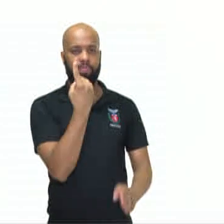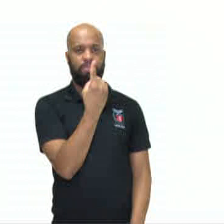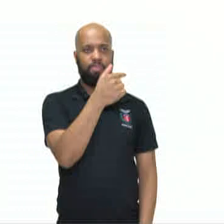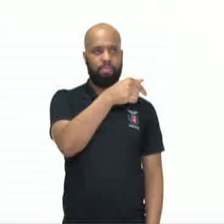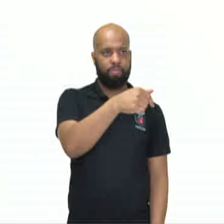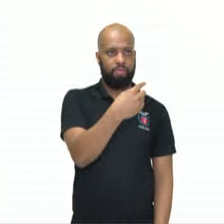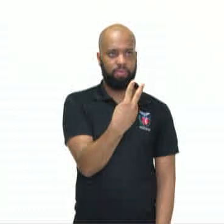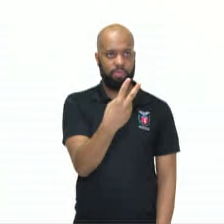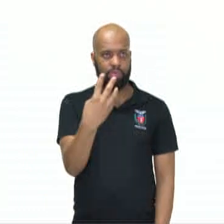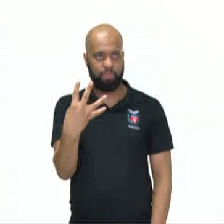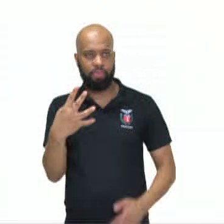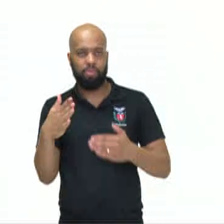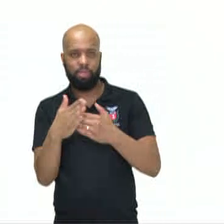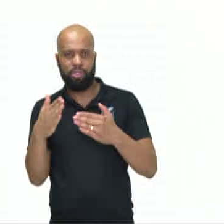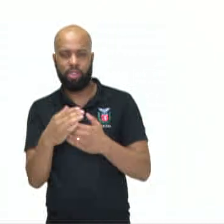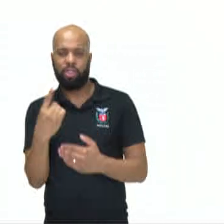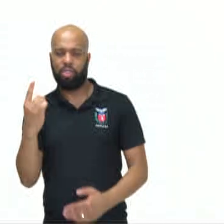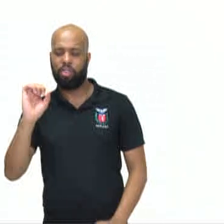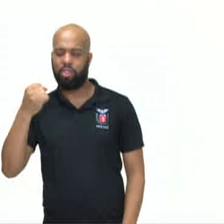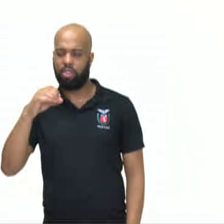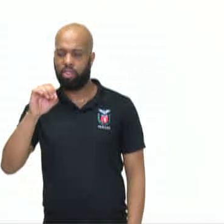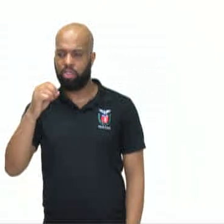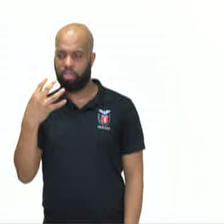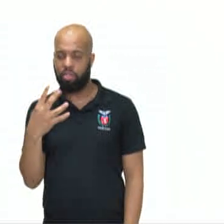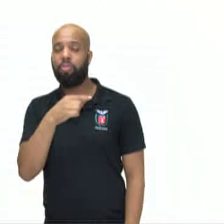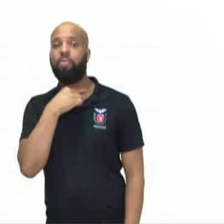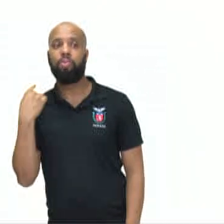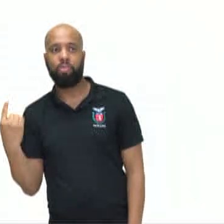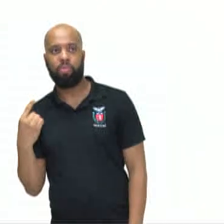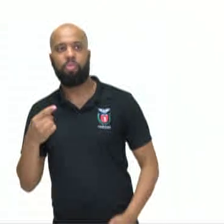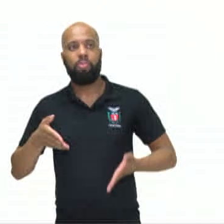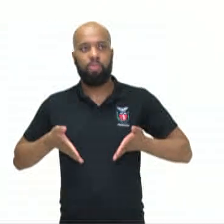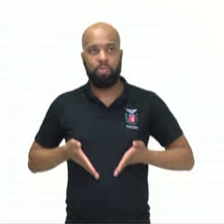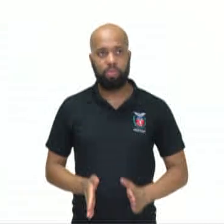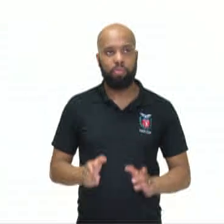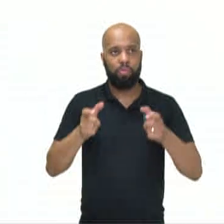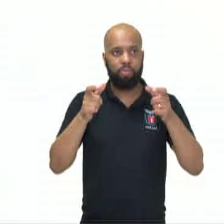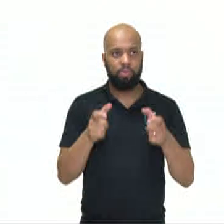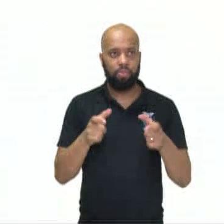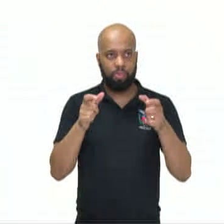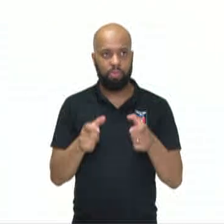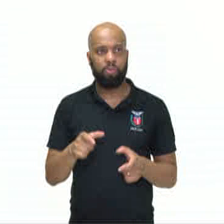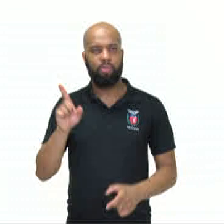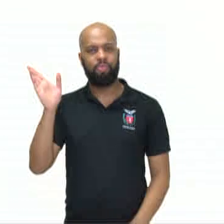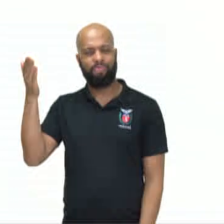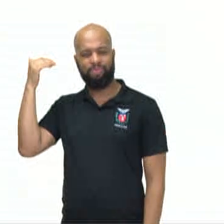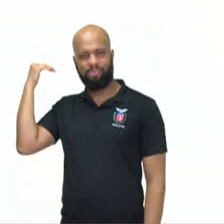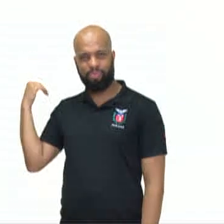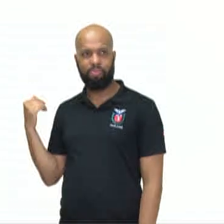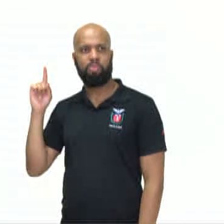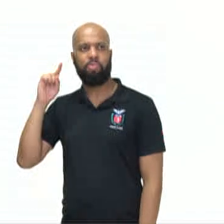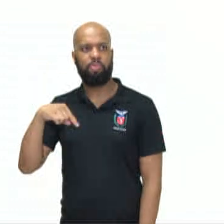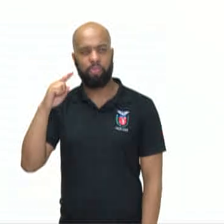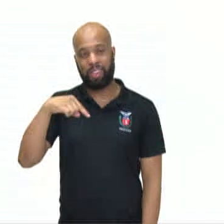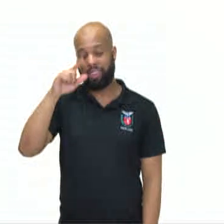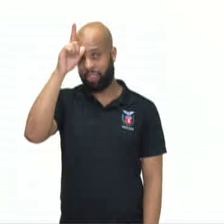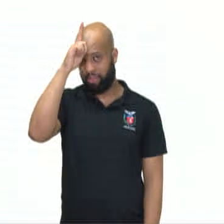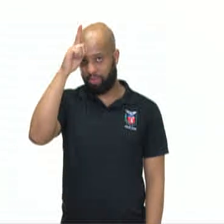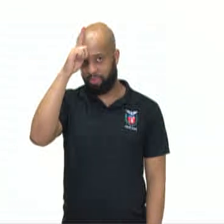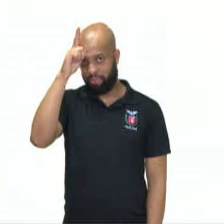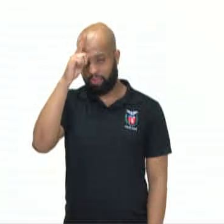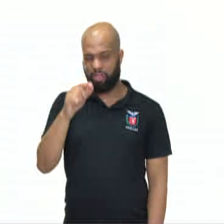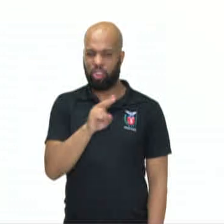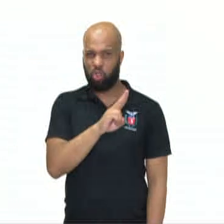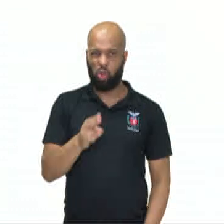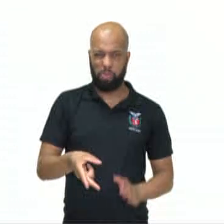e 1804. Ele nasceu em Königsberg, na Prússia Oriental, então Império Alemão,